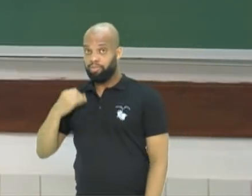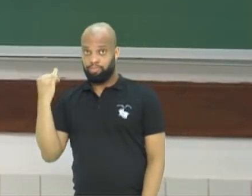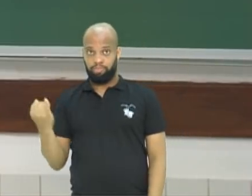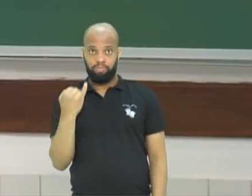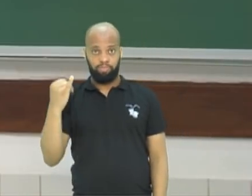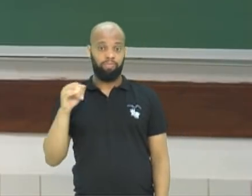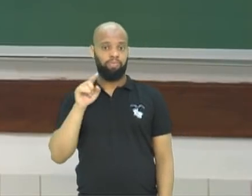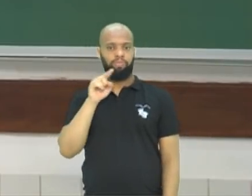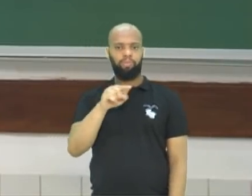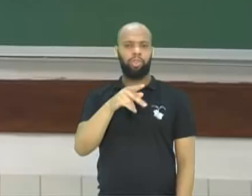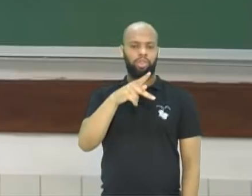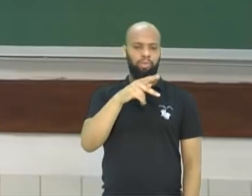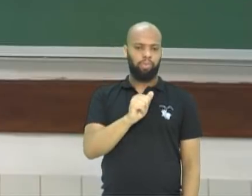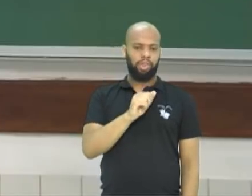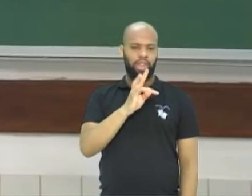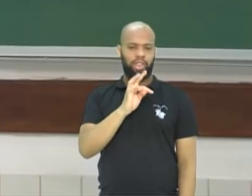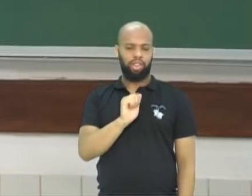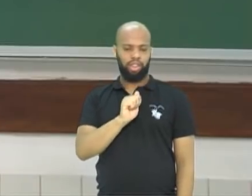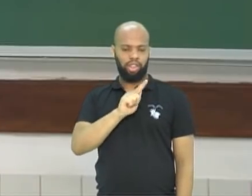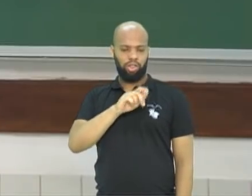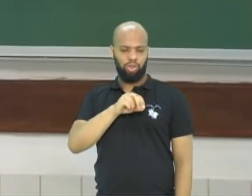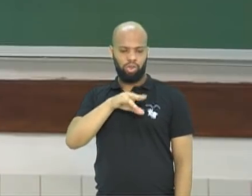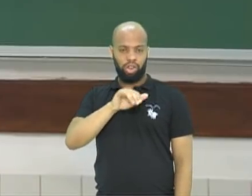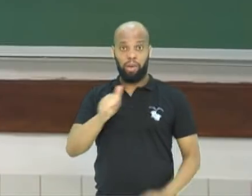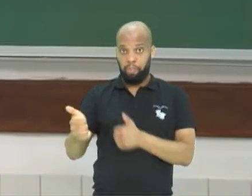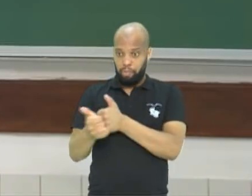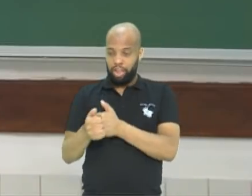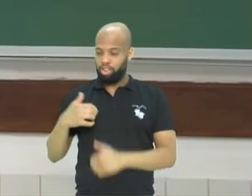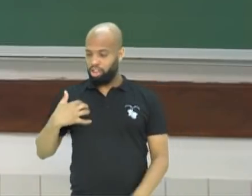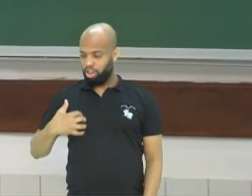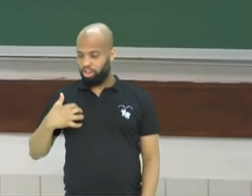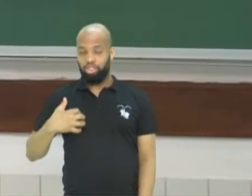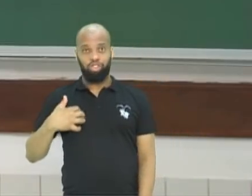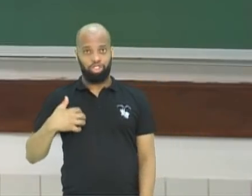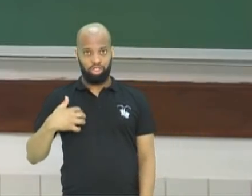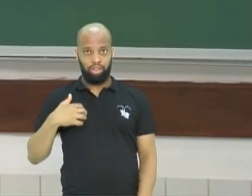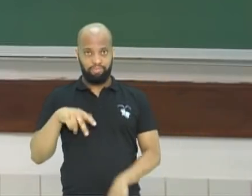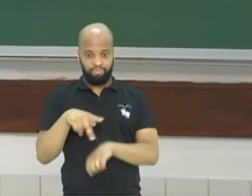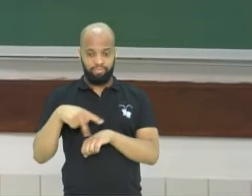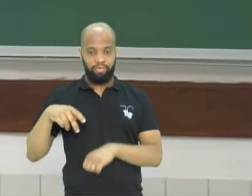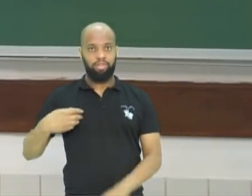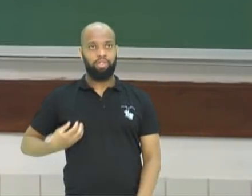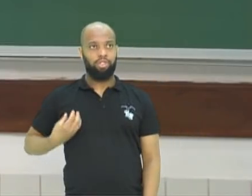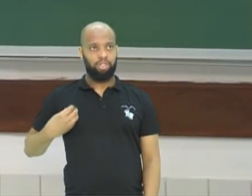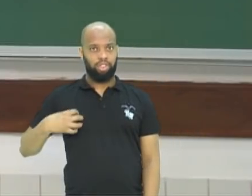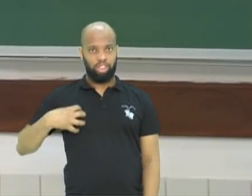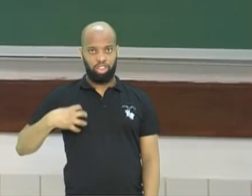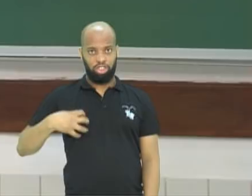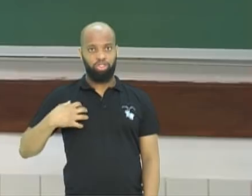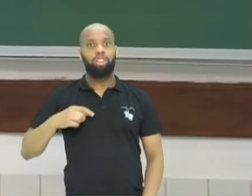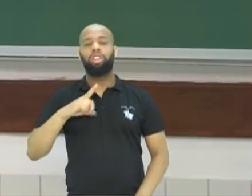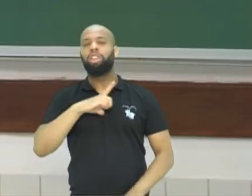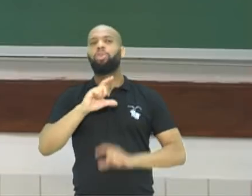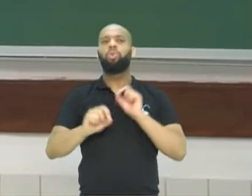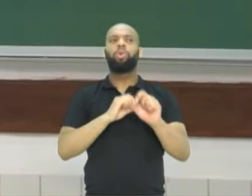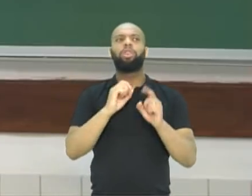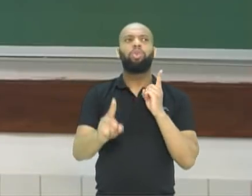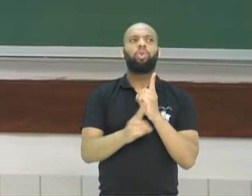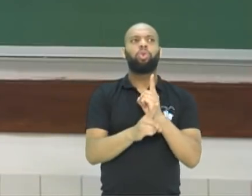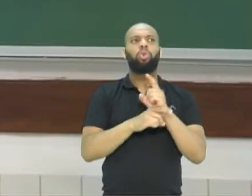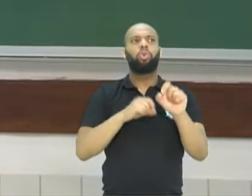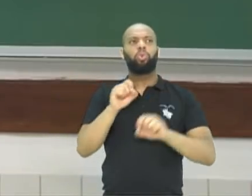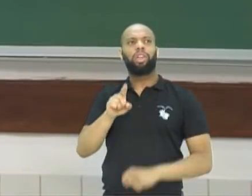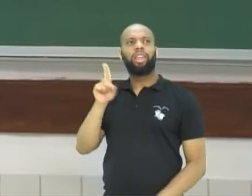ele encontrou lá na Patagônia do lado argentino? Bom, ele encontrou simplesmente um fóssil, a qual ele denominou